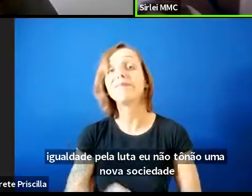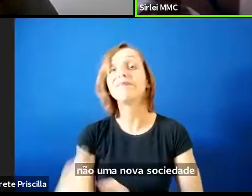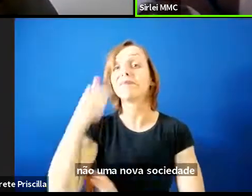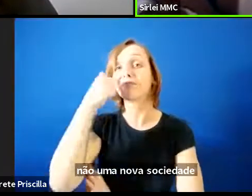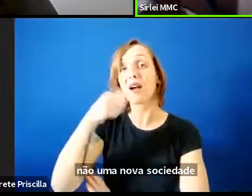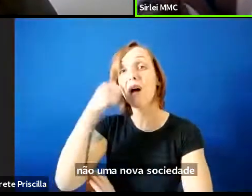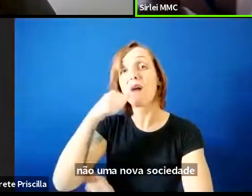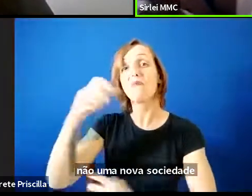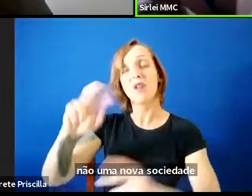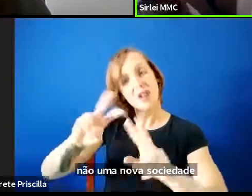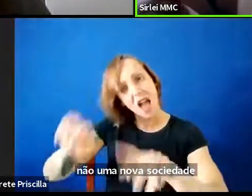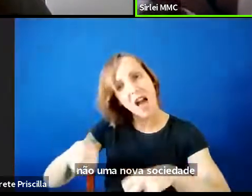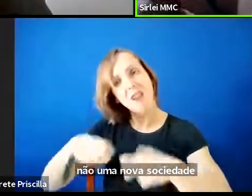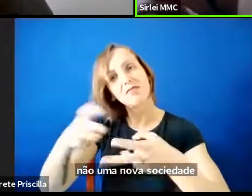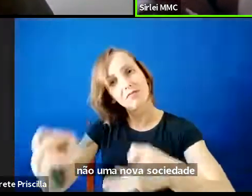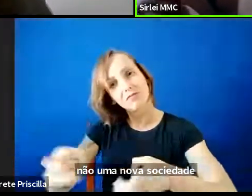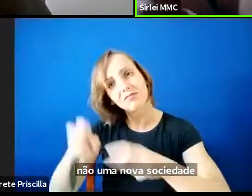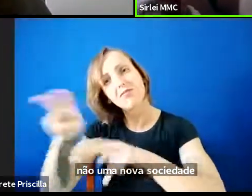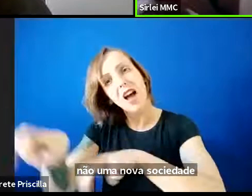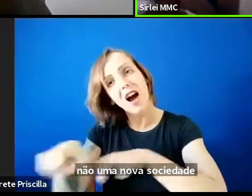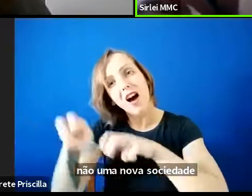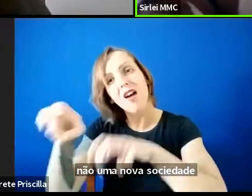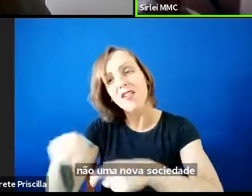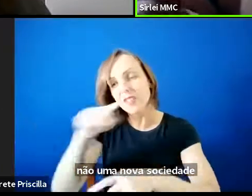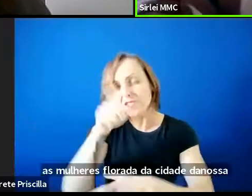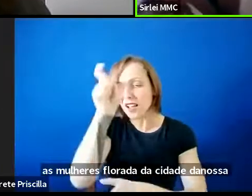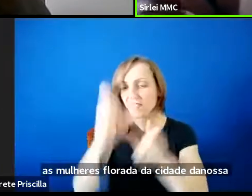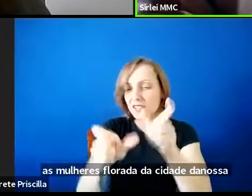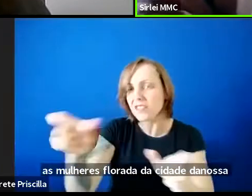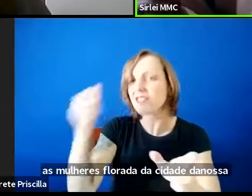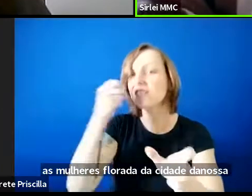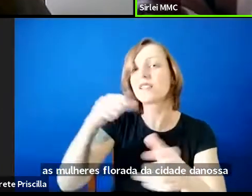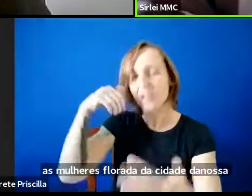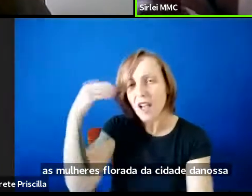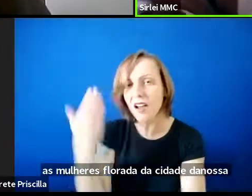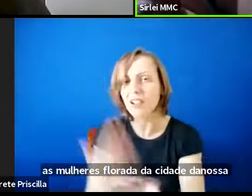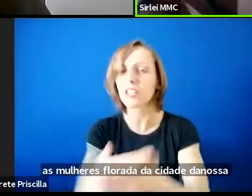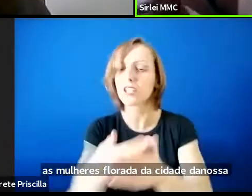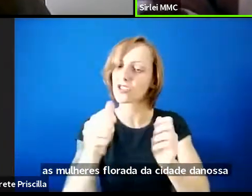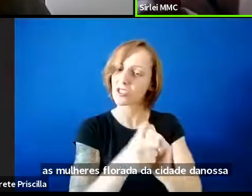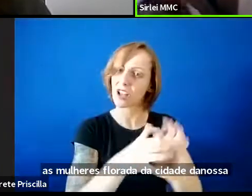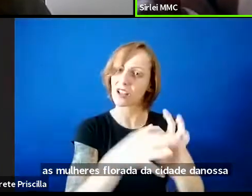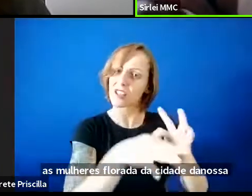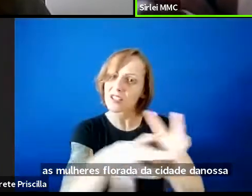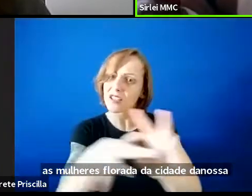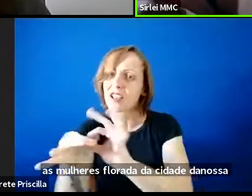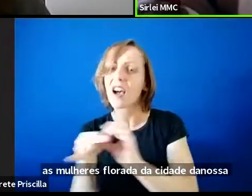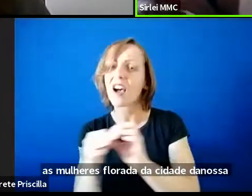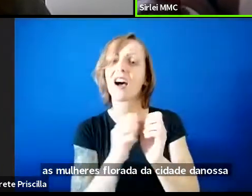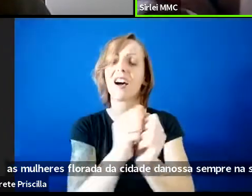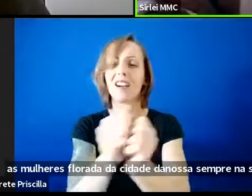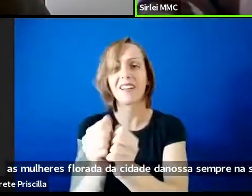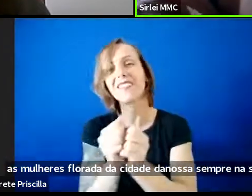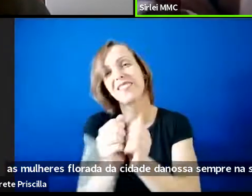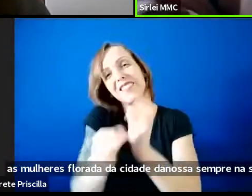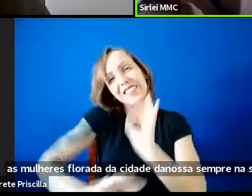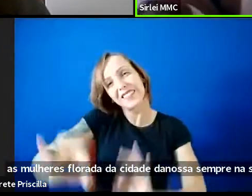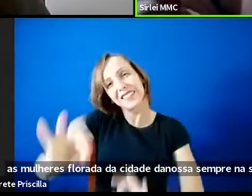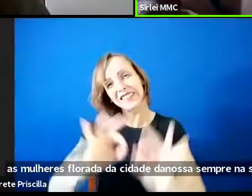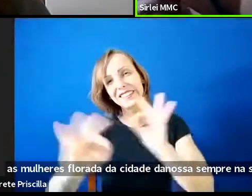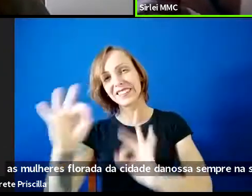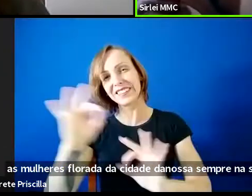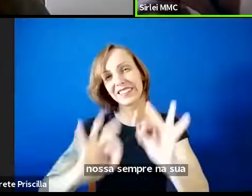roça acredita sempre na sua força de união. se organiza reclamando os